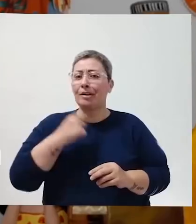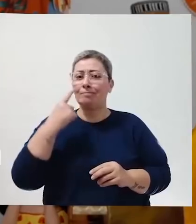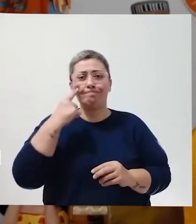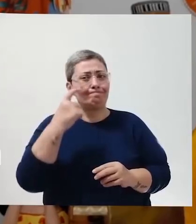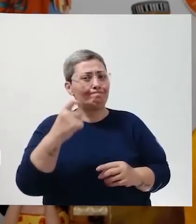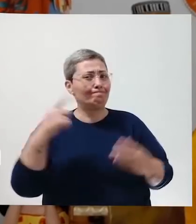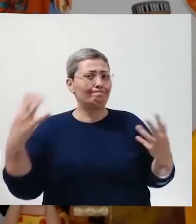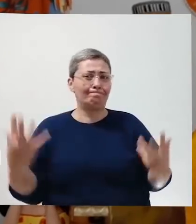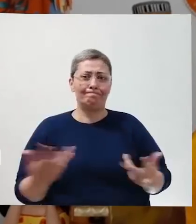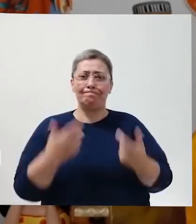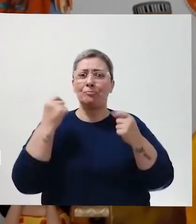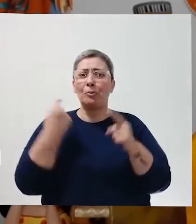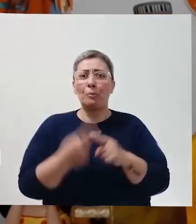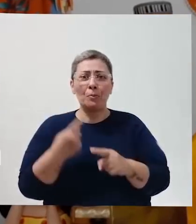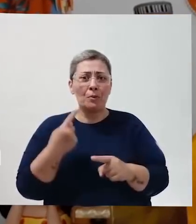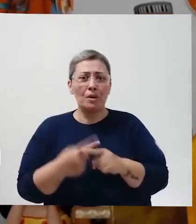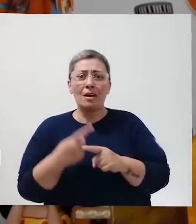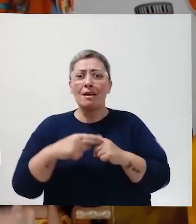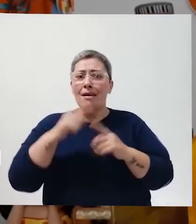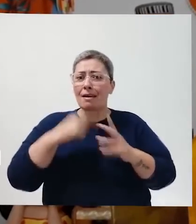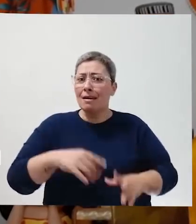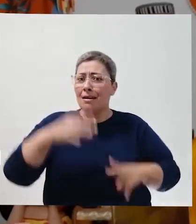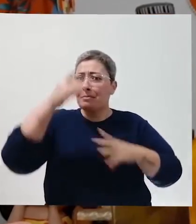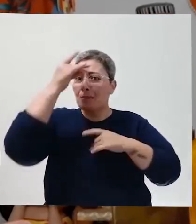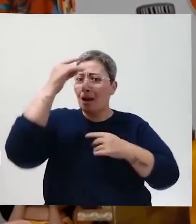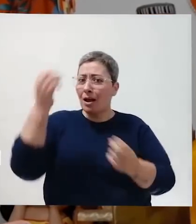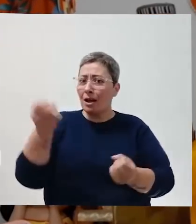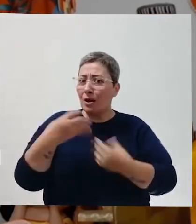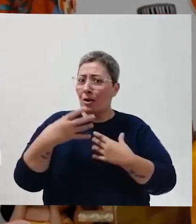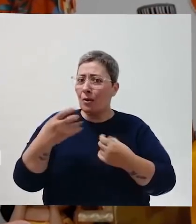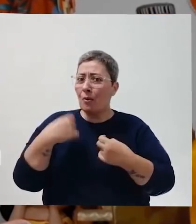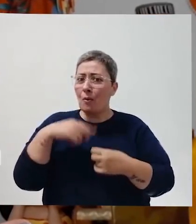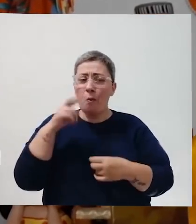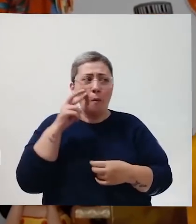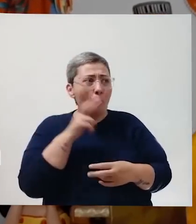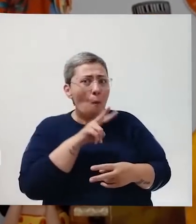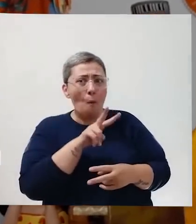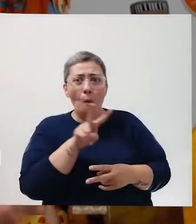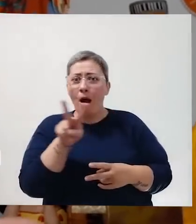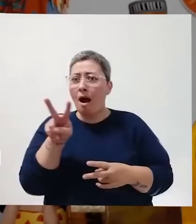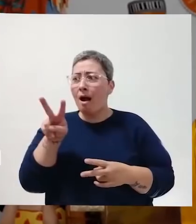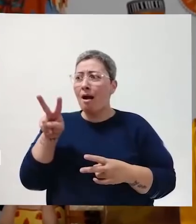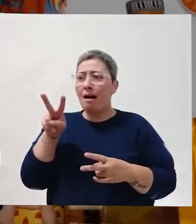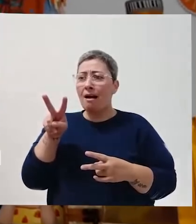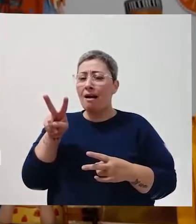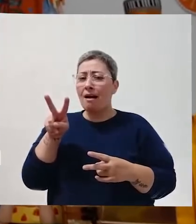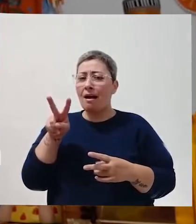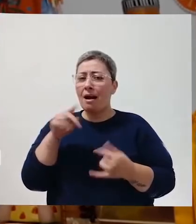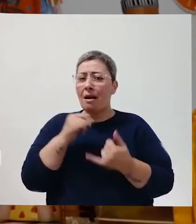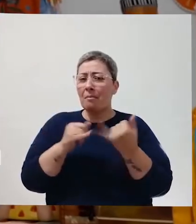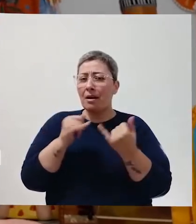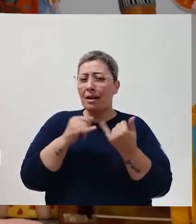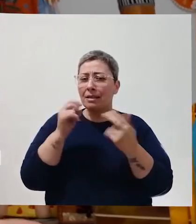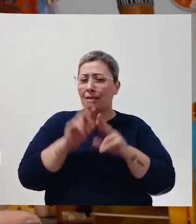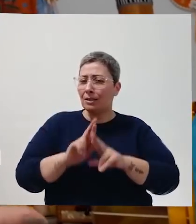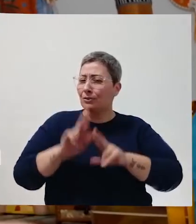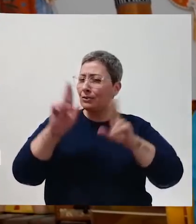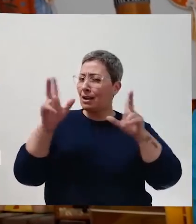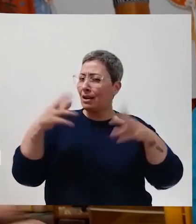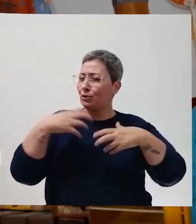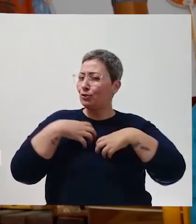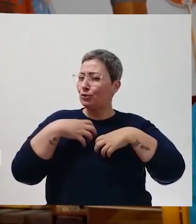é interessante demais porque esse personagem nos ensina a olhar os outros com